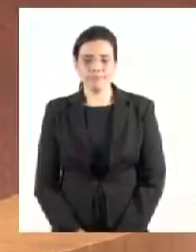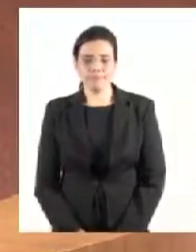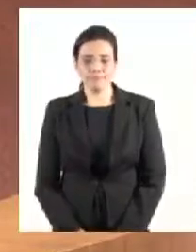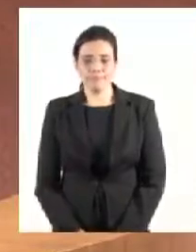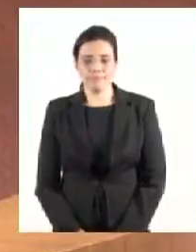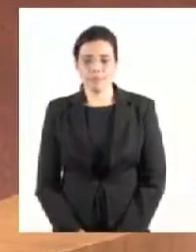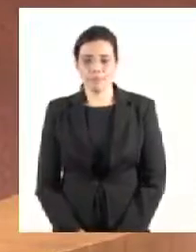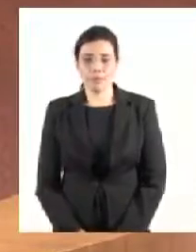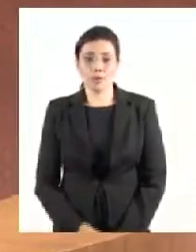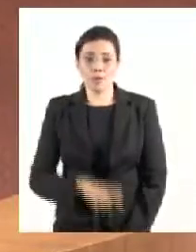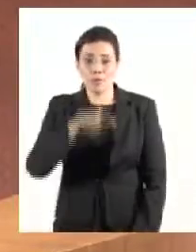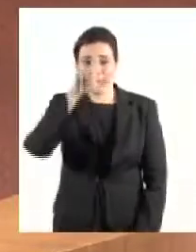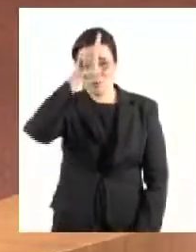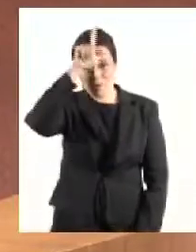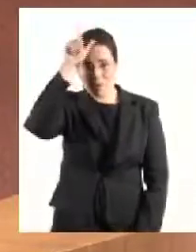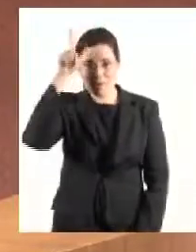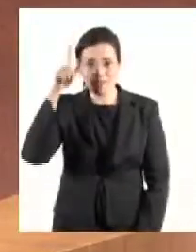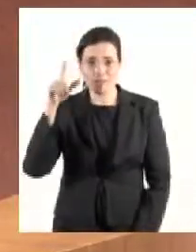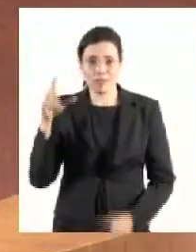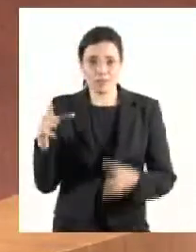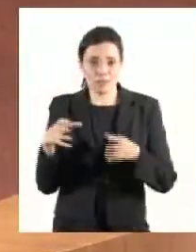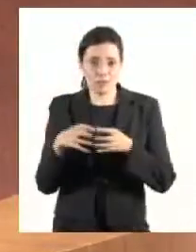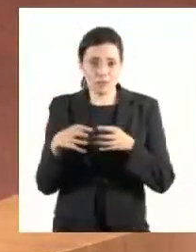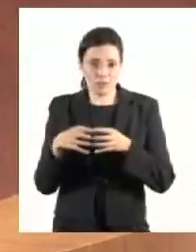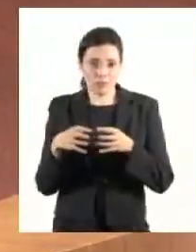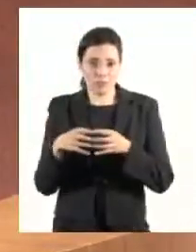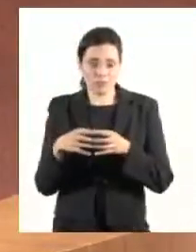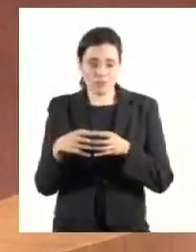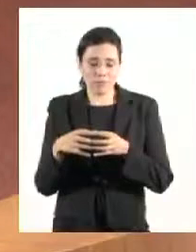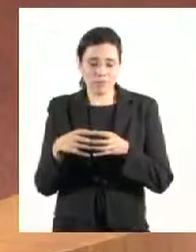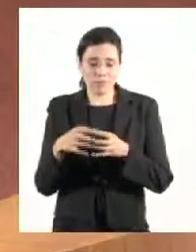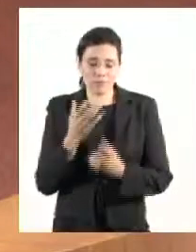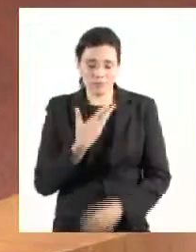O líder do governo falou,